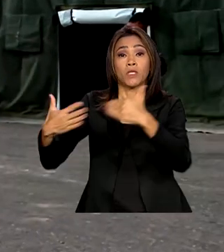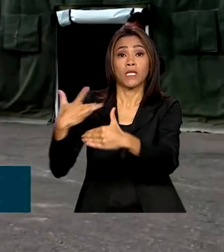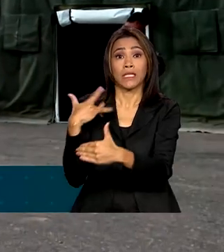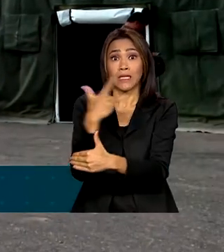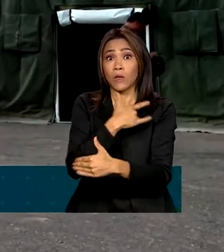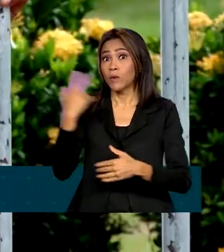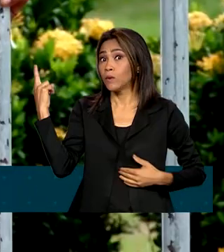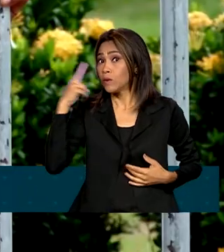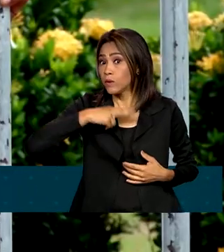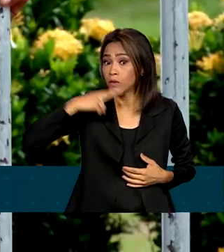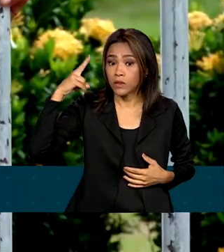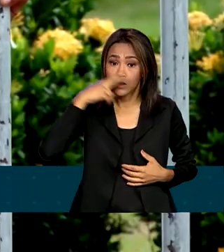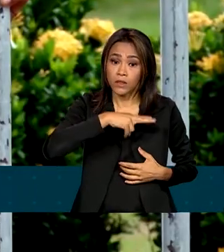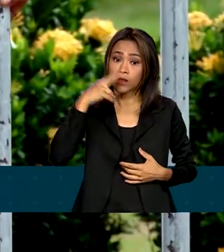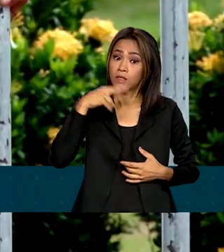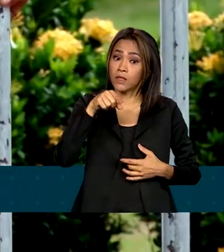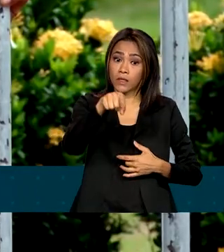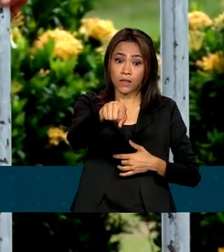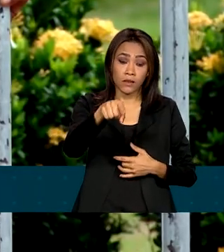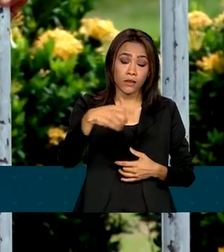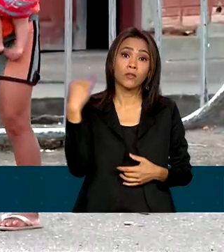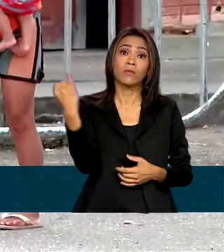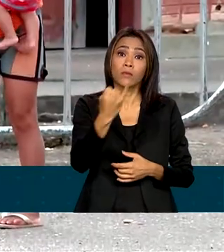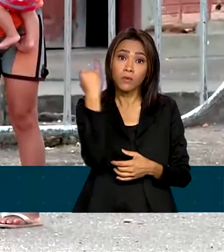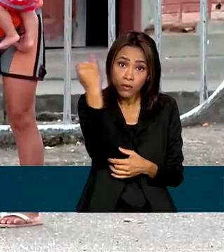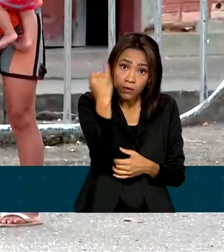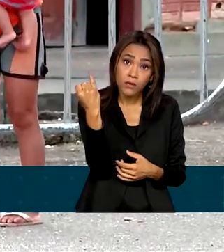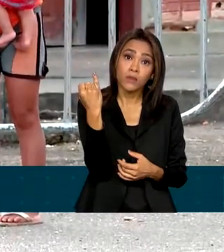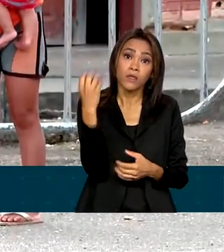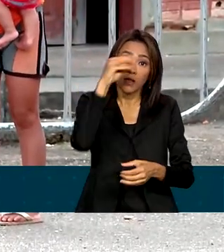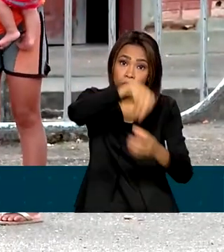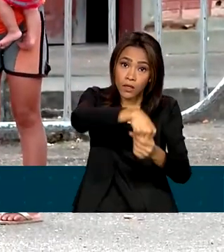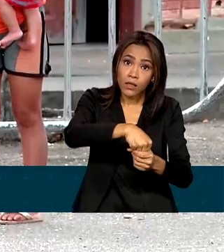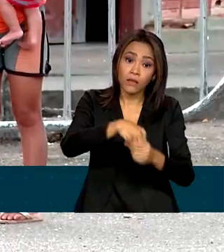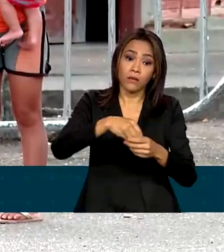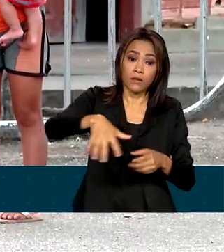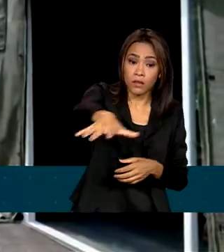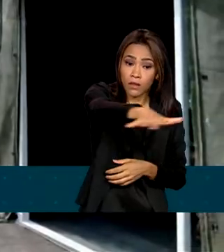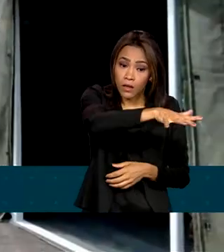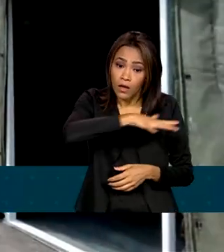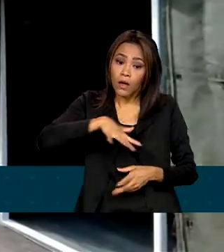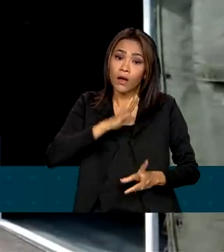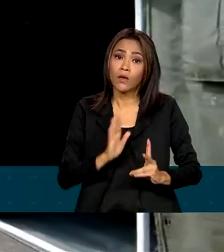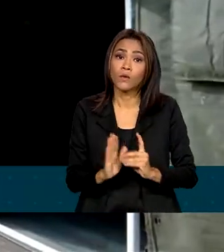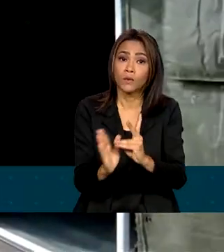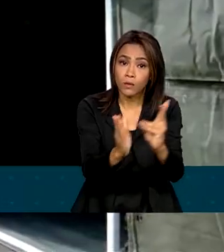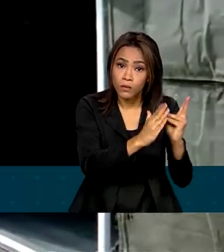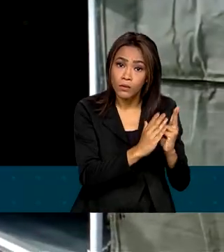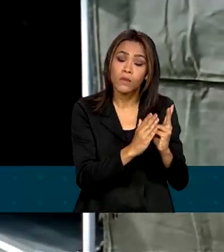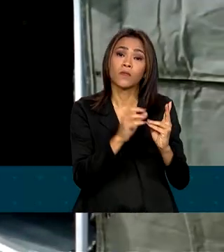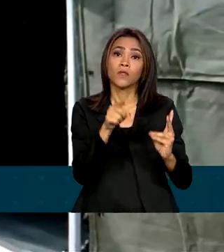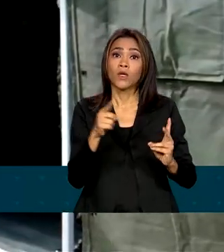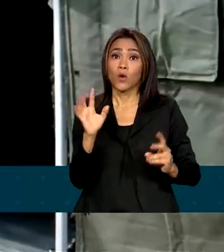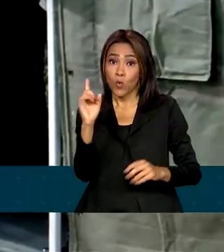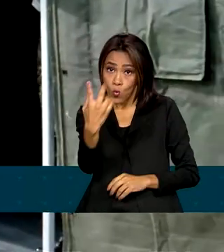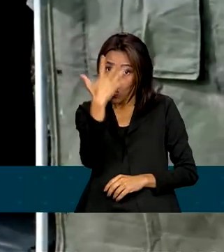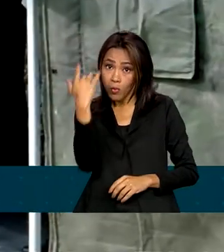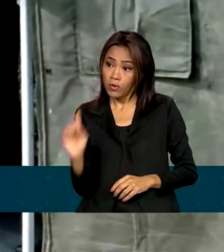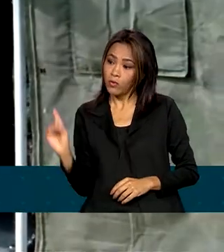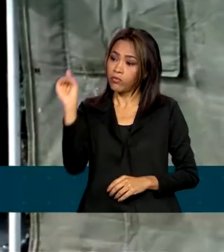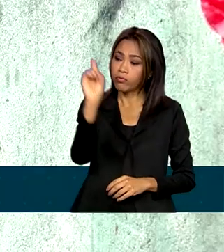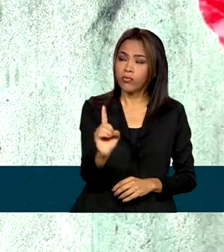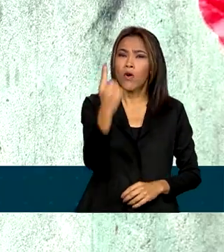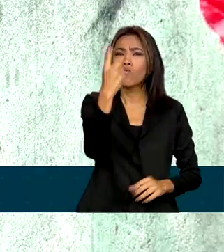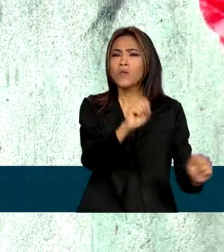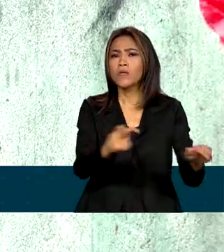em saúde pública de importância nacional em território Yanomami. Uma equipe da pasta chegou à região há uma